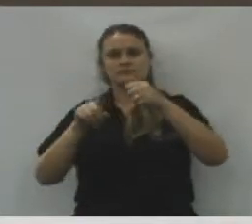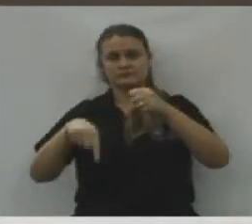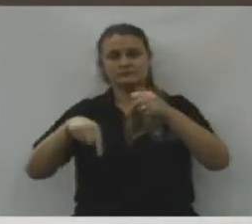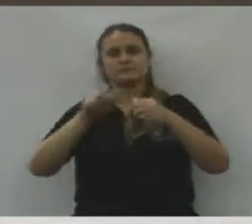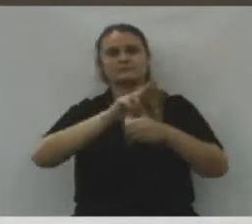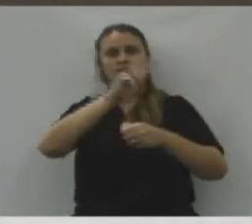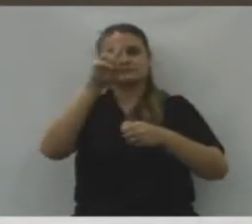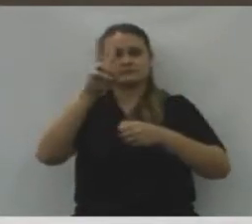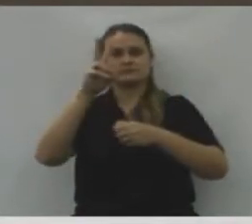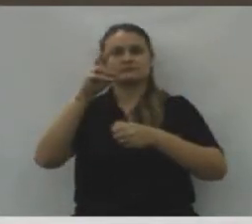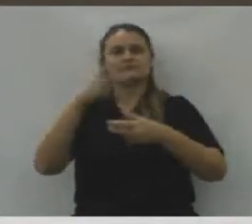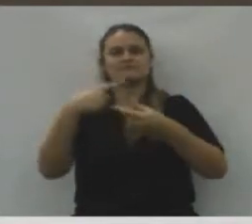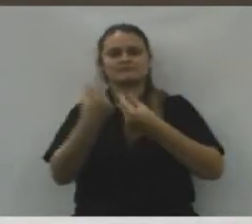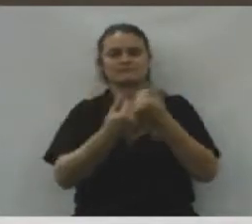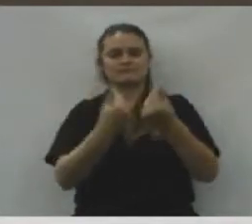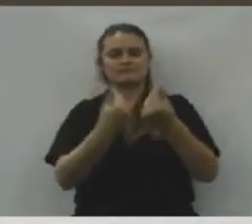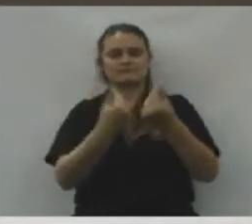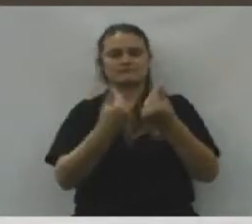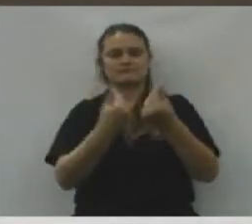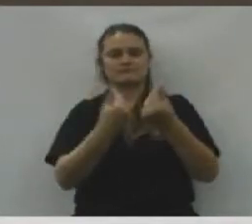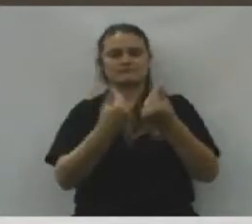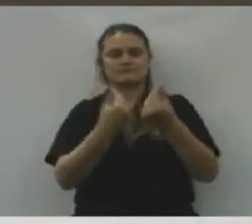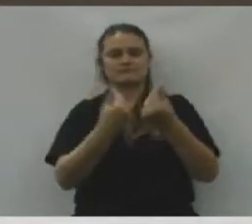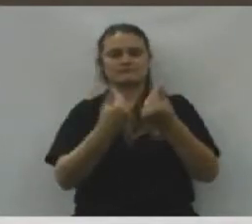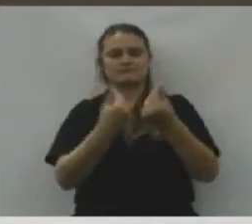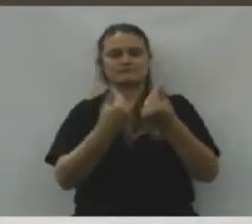do exercício financeiro de